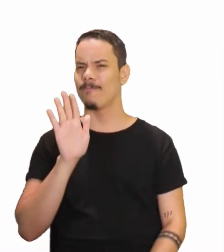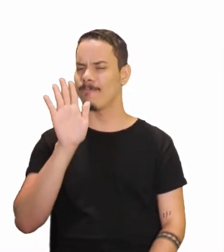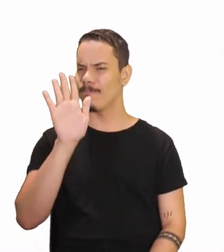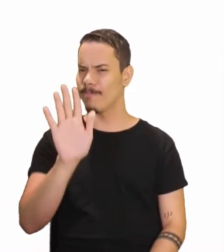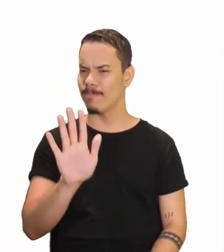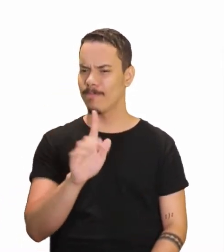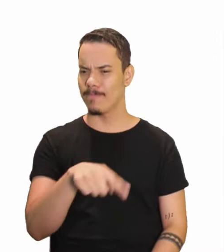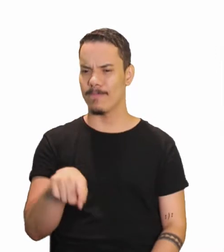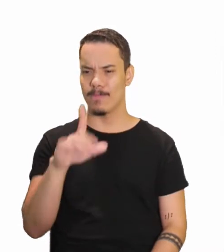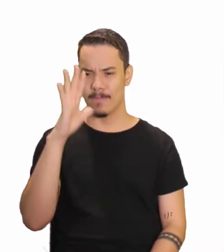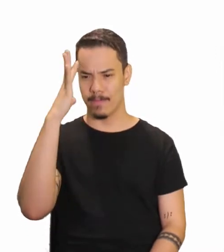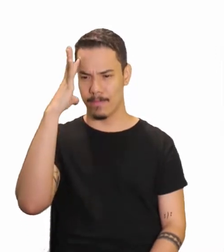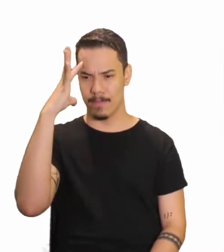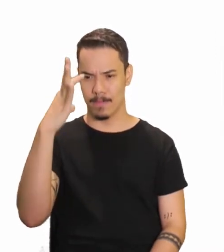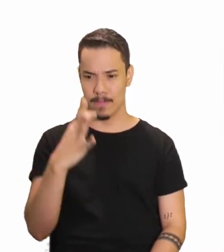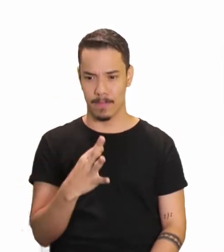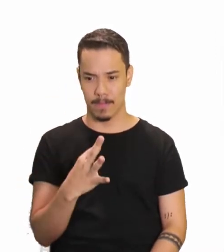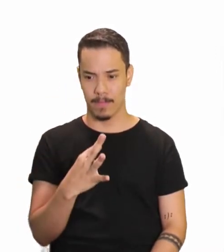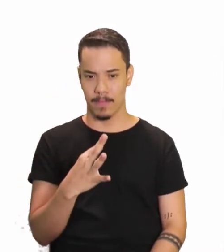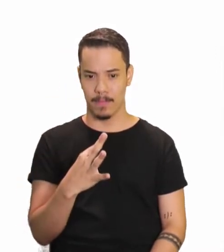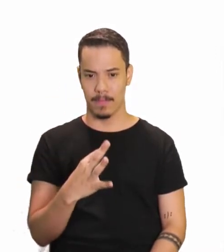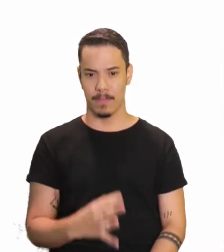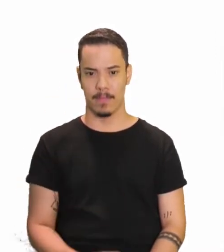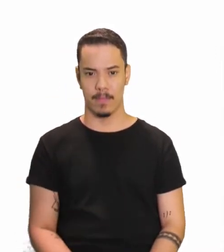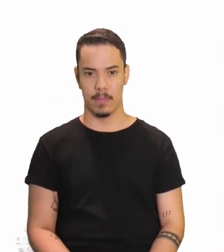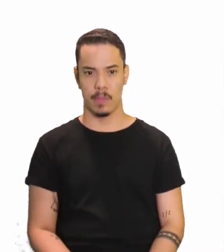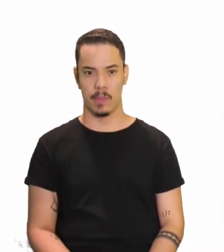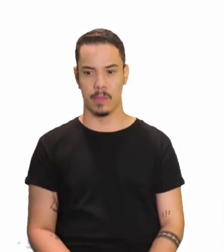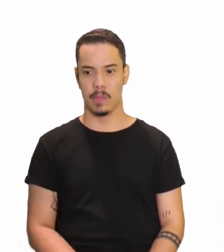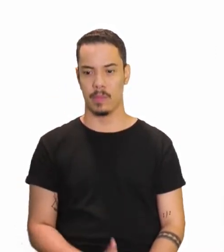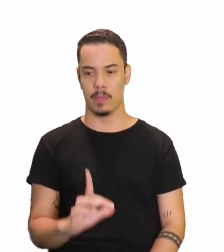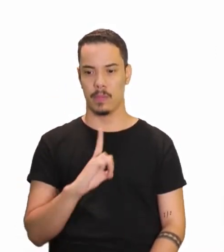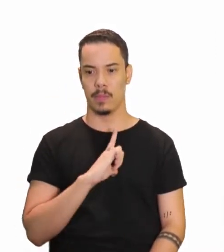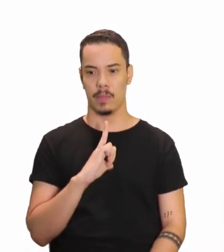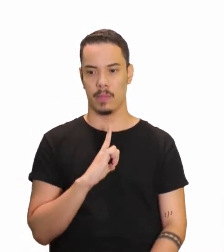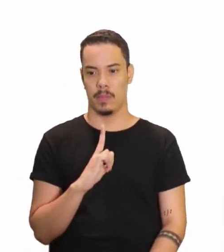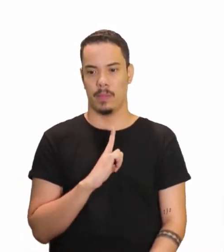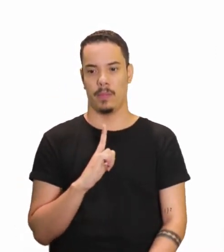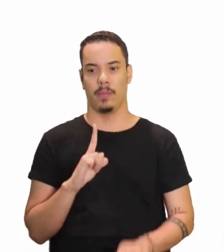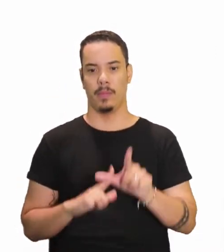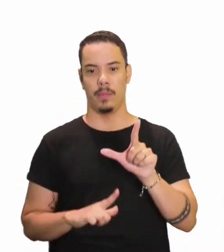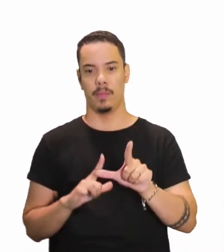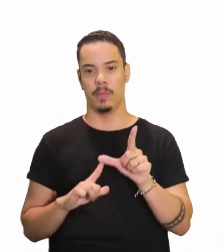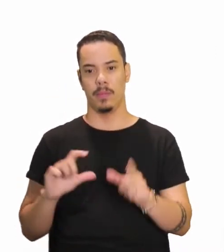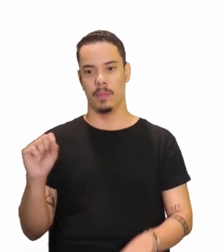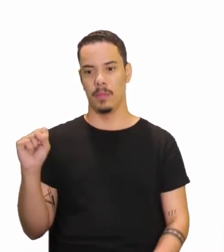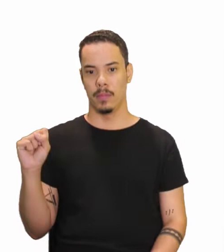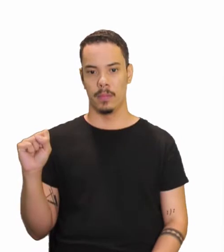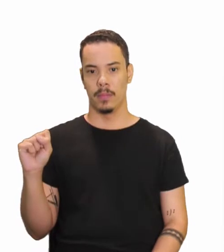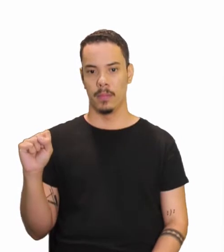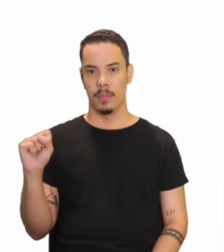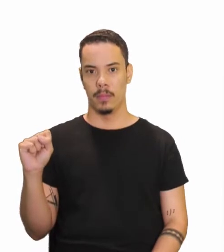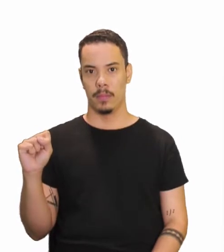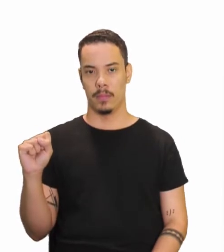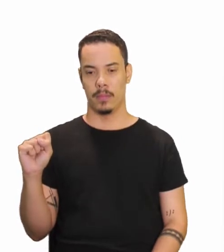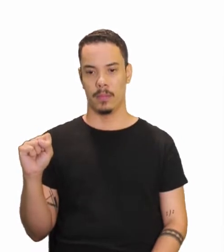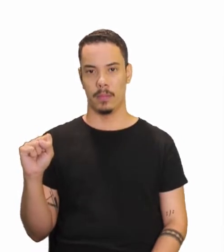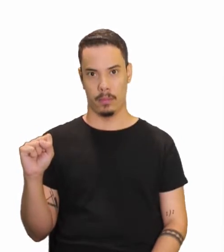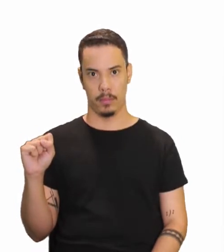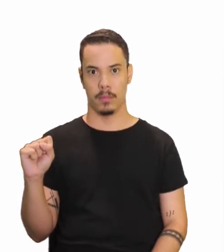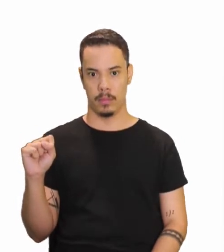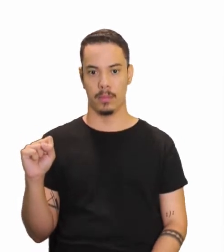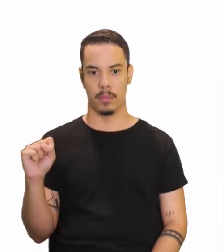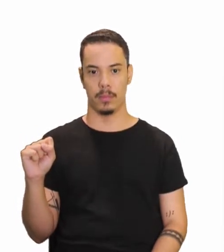fonema, preste atenção, amadinhos. Temos aqui a letra S. Ó,